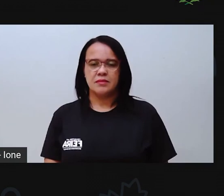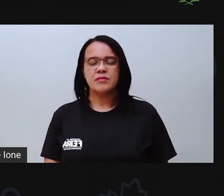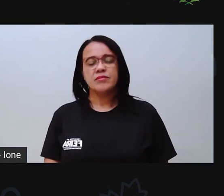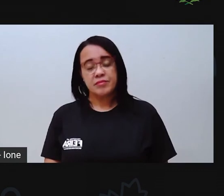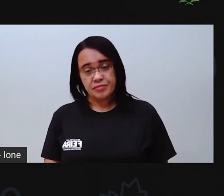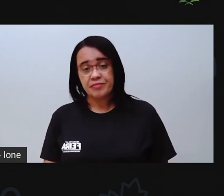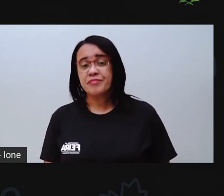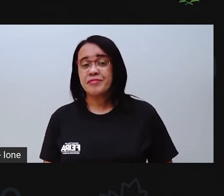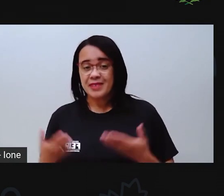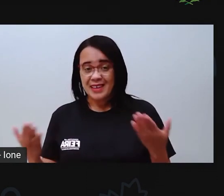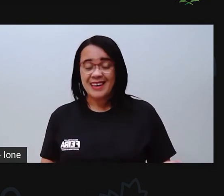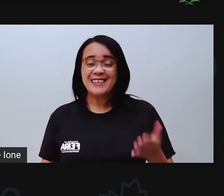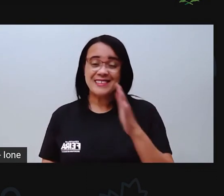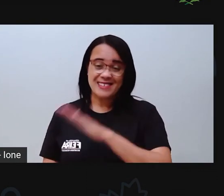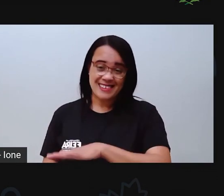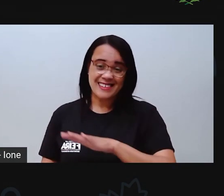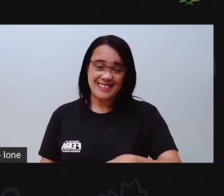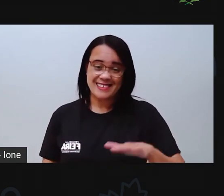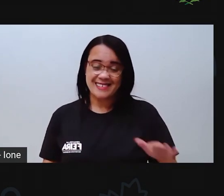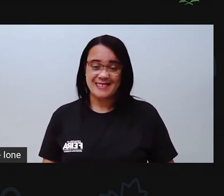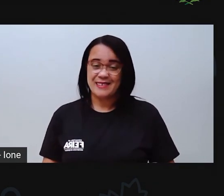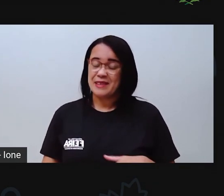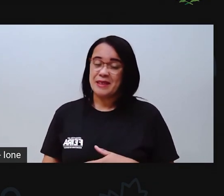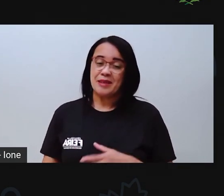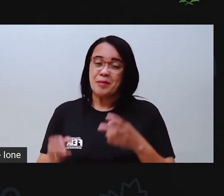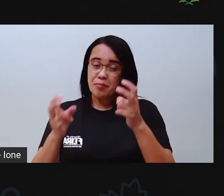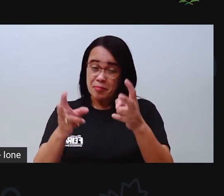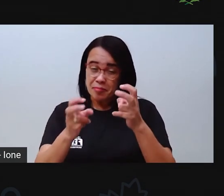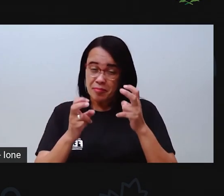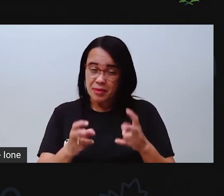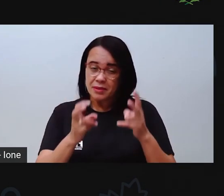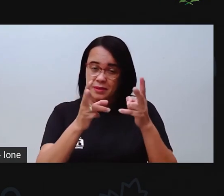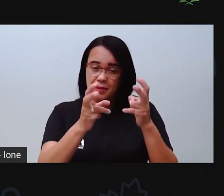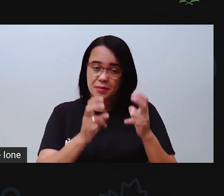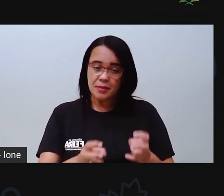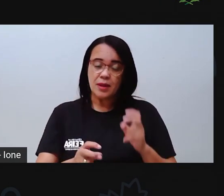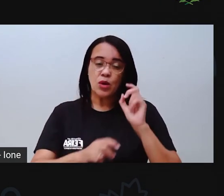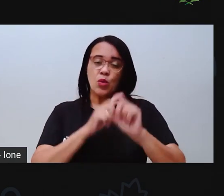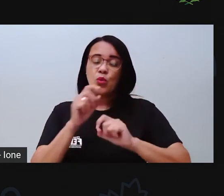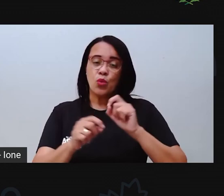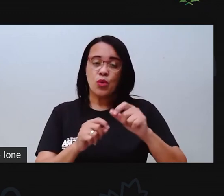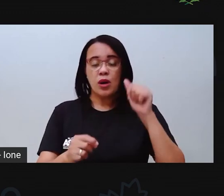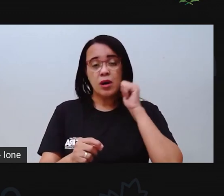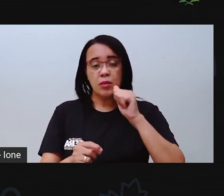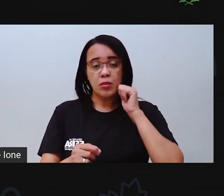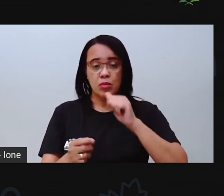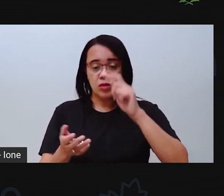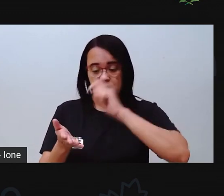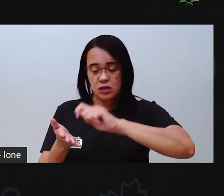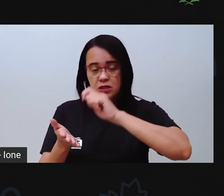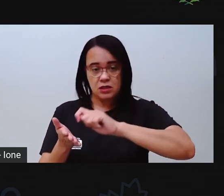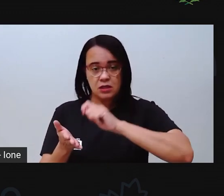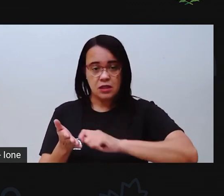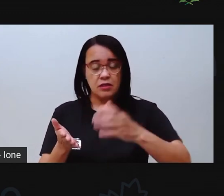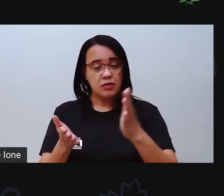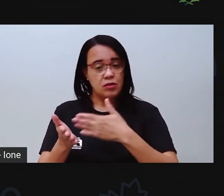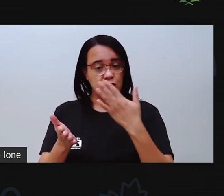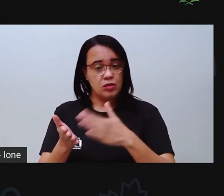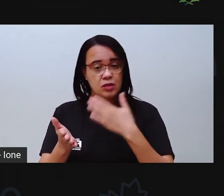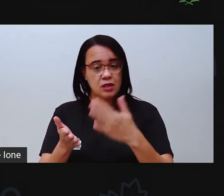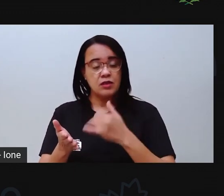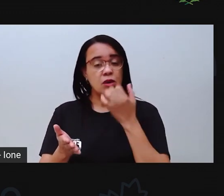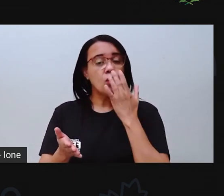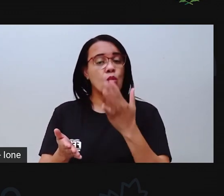É isso, crianças. Não sei se vocês perceberam, né? Mas a autora do livro, ela usa as cores, né? Verde,